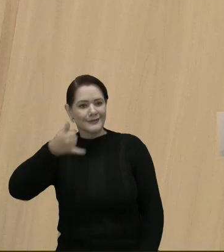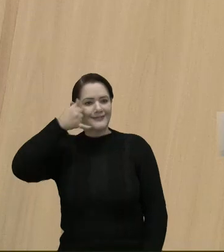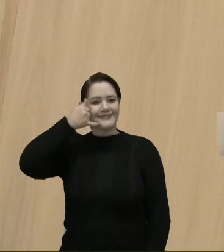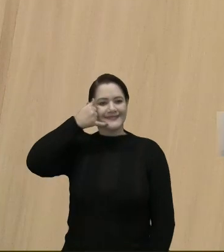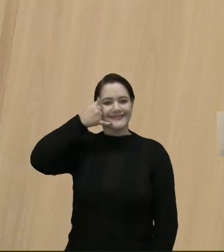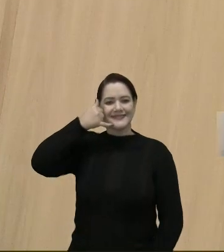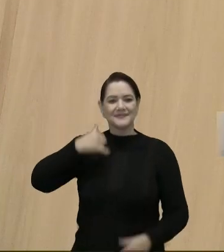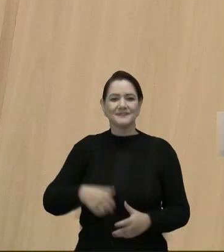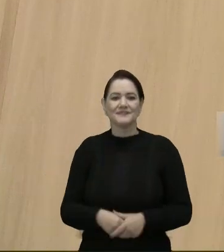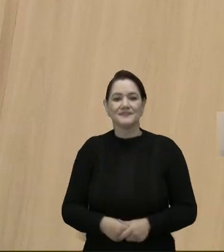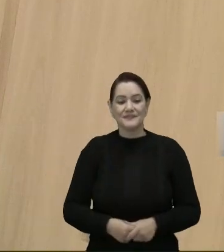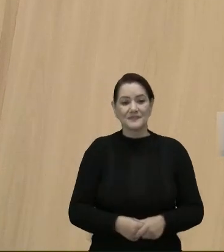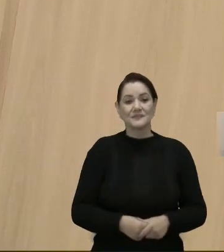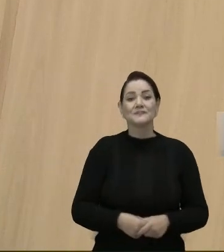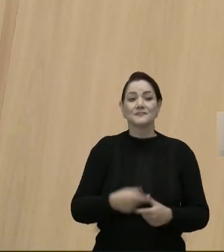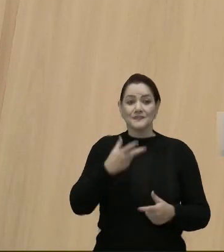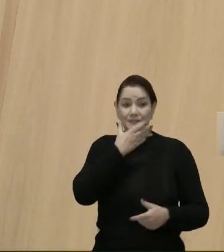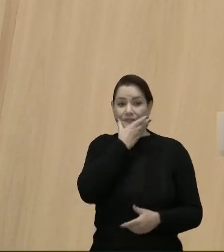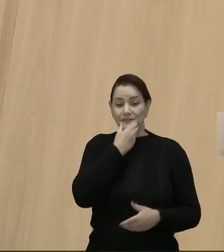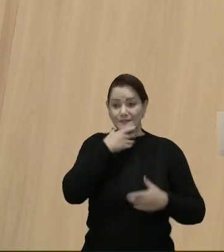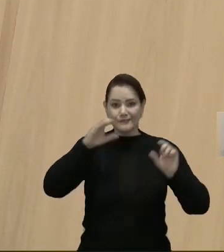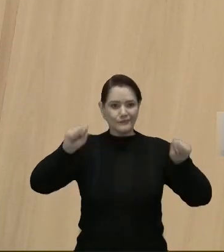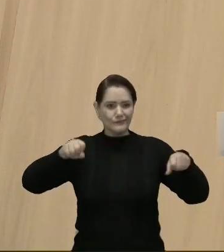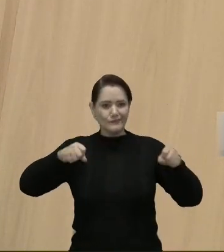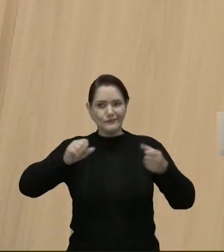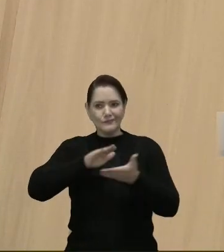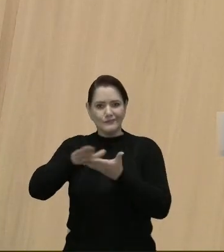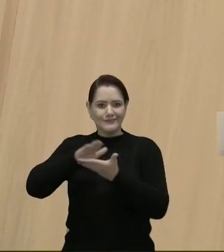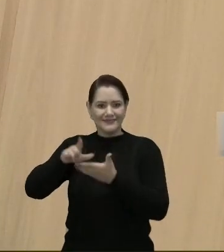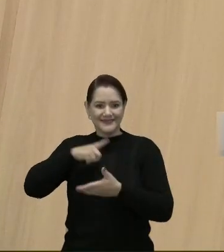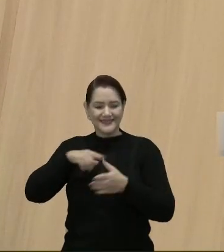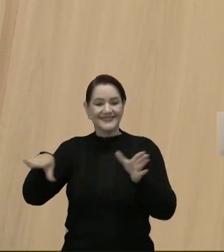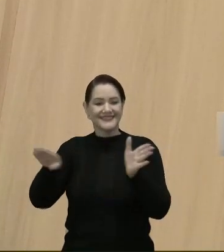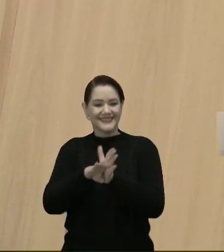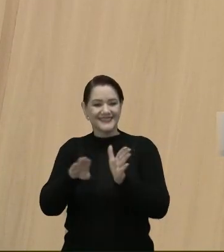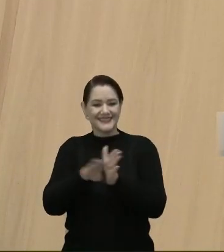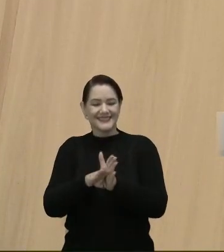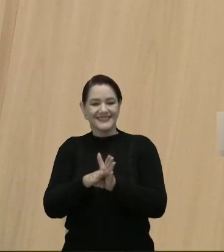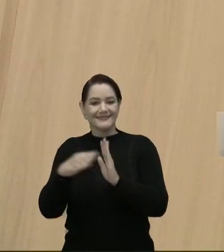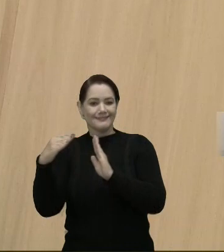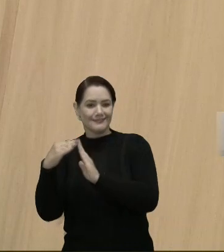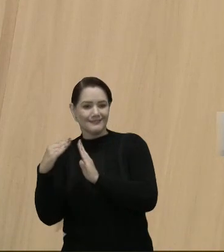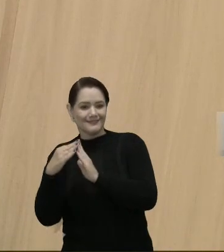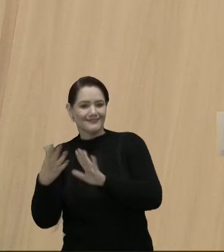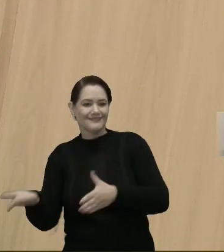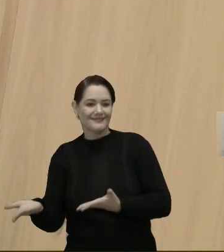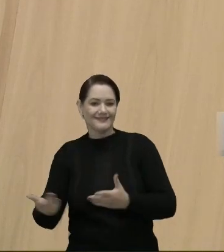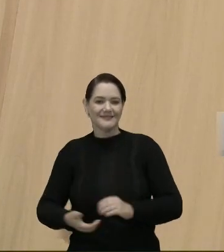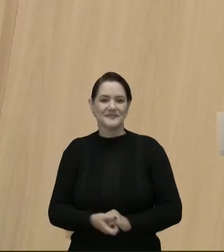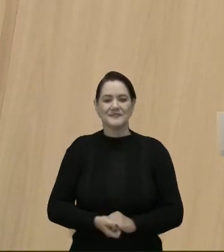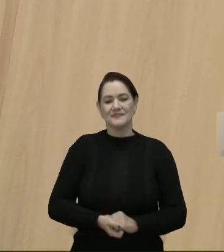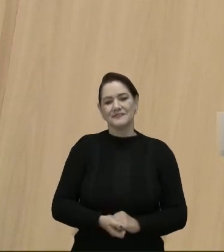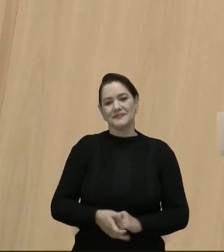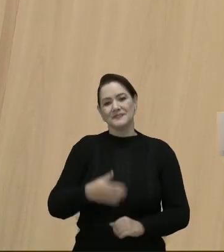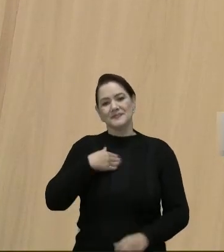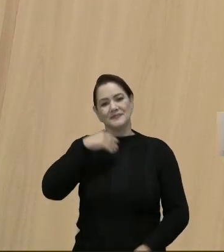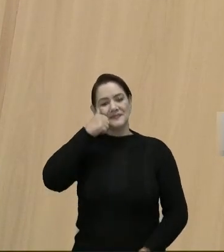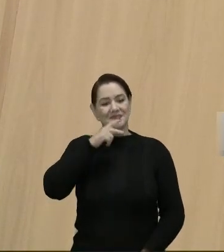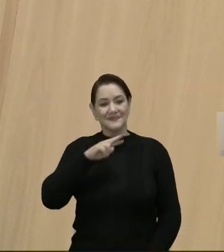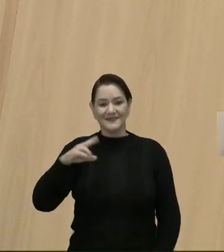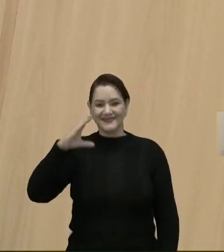tem os entregadores, até os entregadores, até chegar. Então, e a minha irmã, Cris,